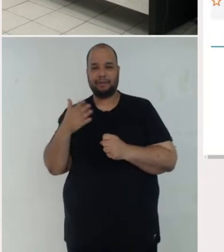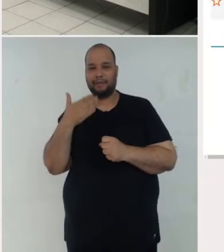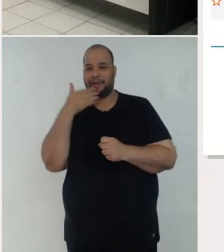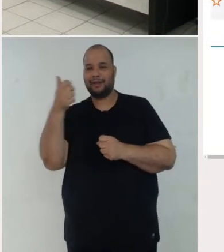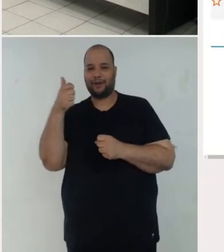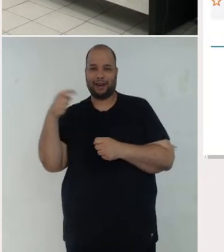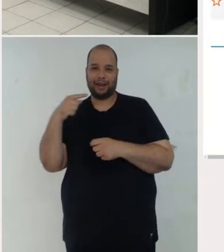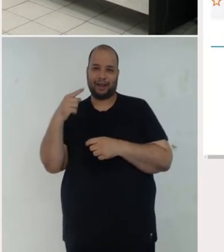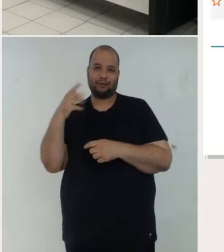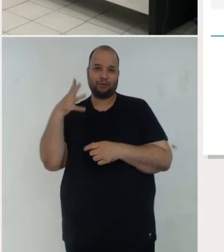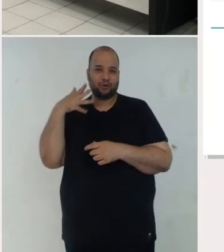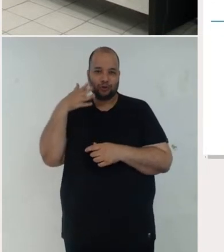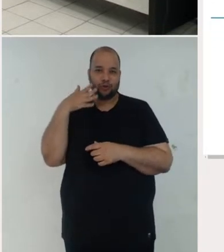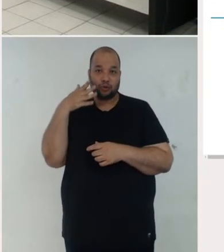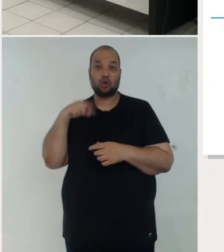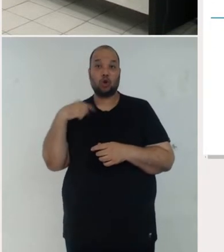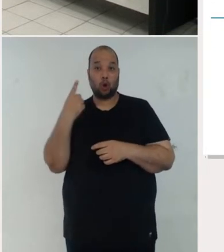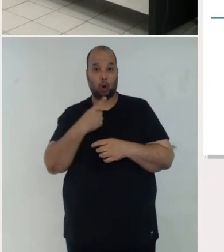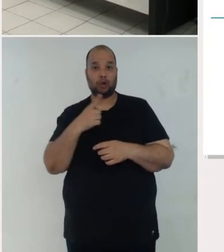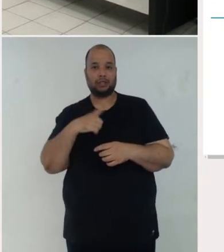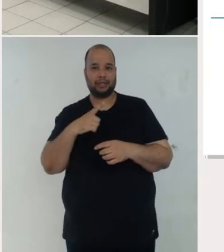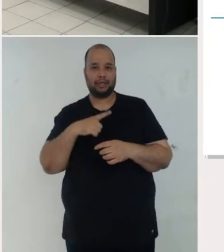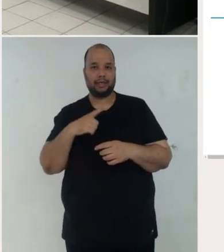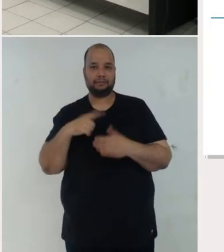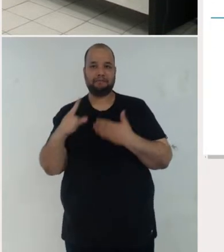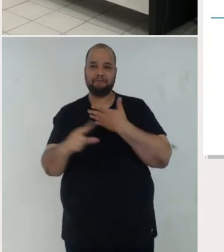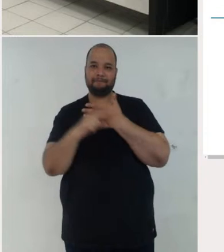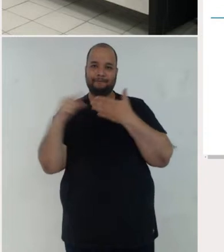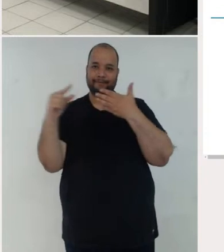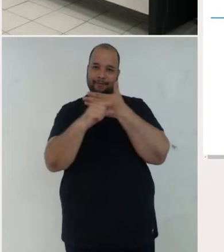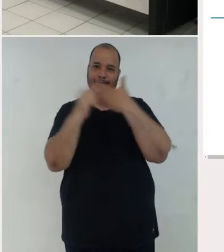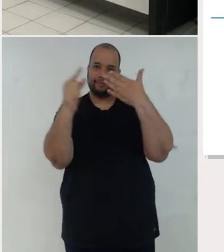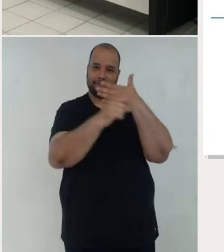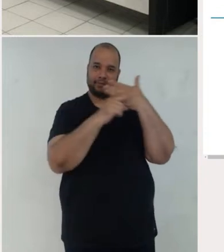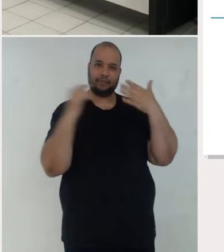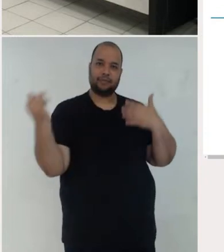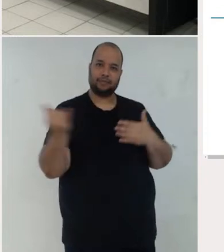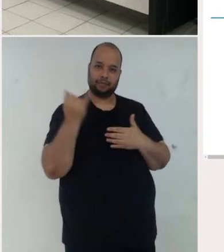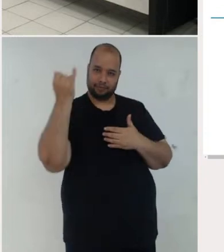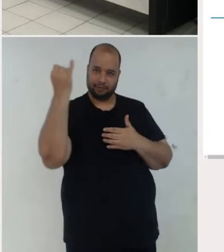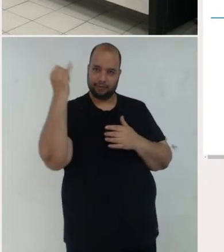que estão sendo citados. Porque esse é um aspecto importante, já vou acabar.